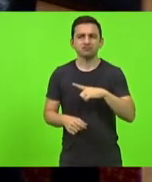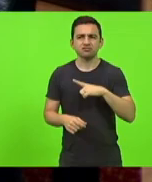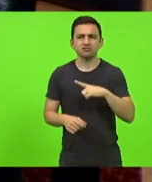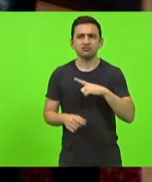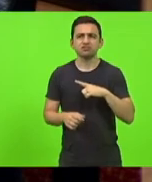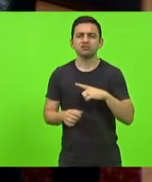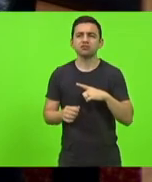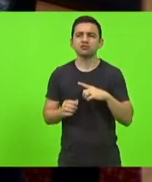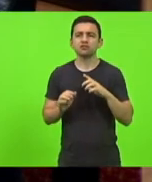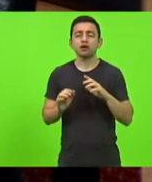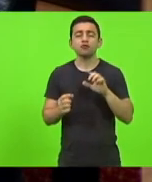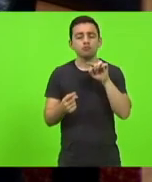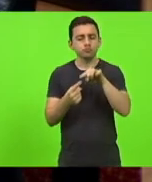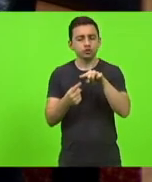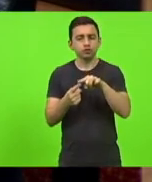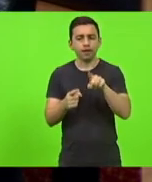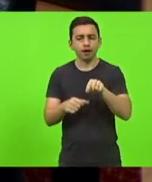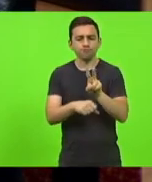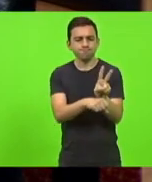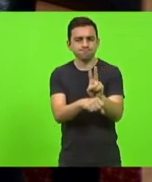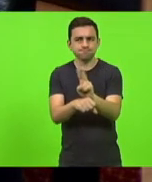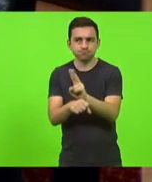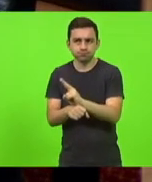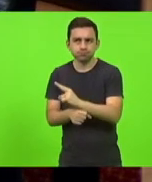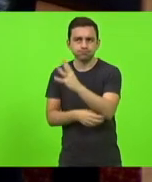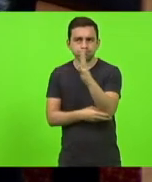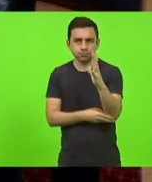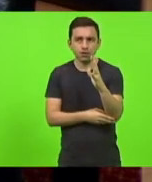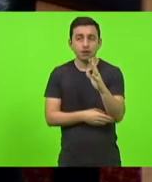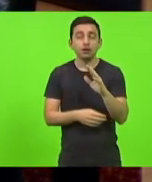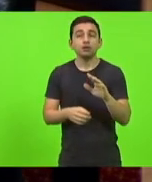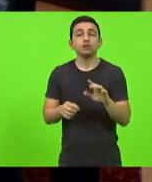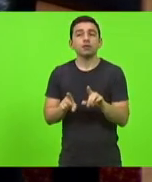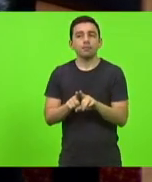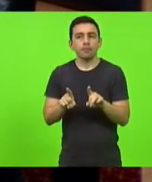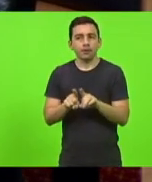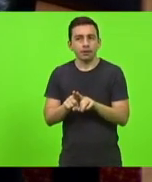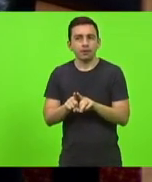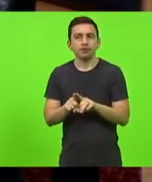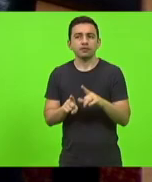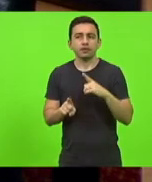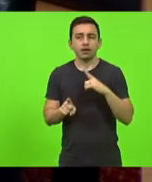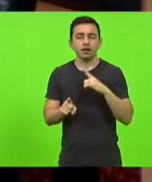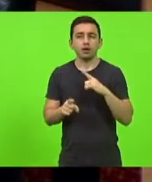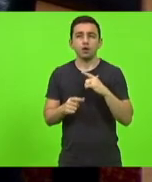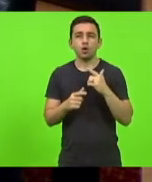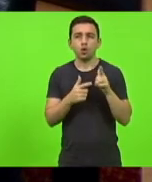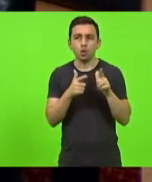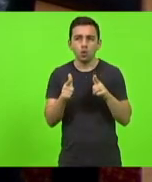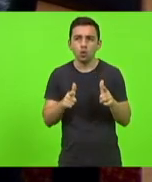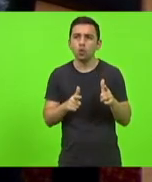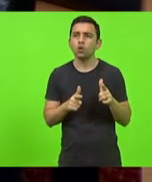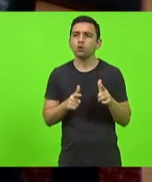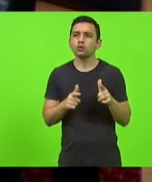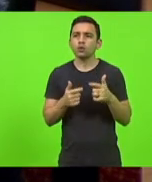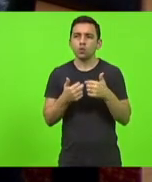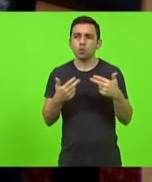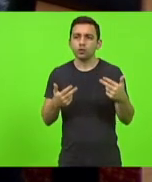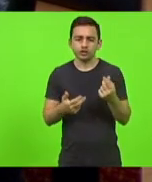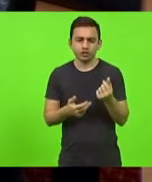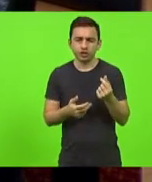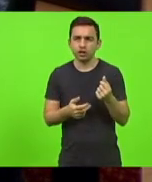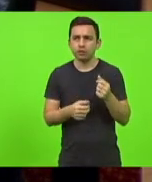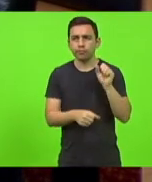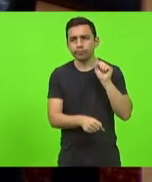Milton, a missão da proteção ambiental, mas nós temos milhões e milhões e milhões de recursos hoje travados,